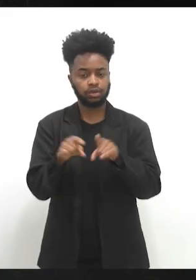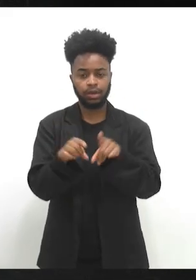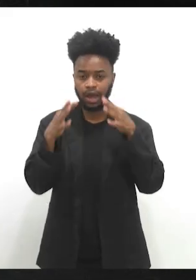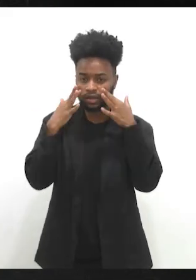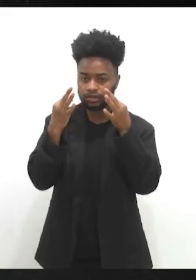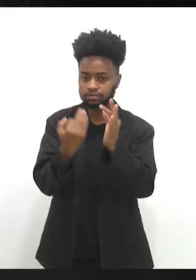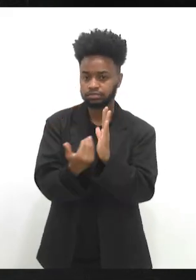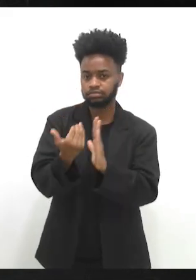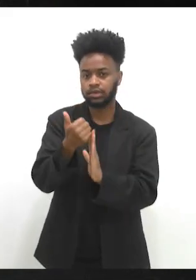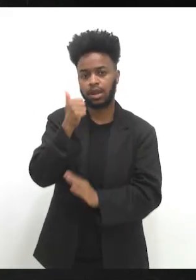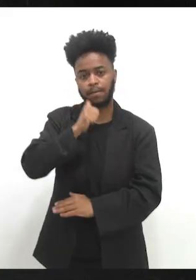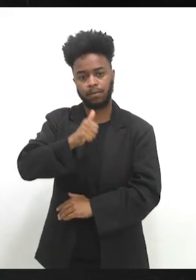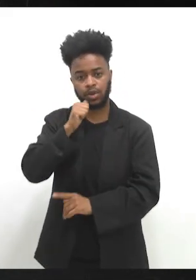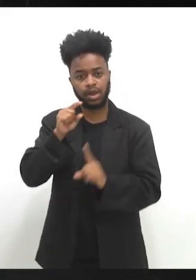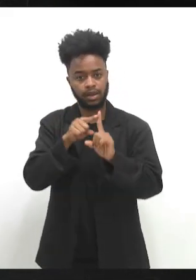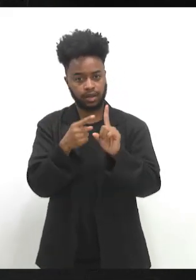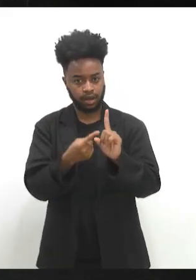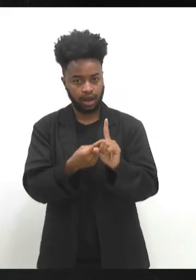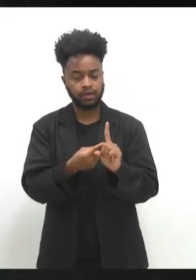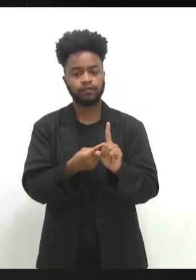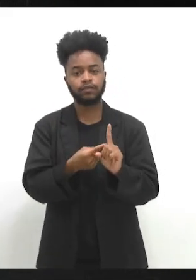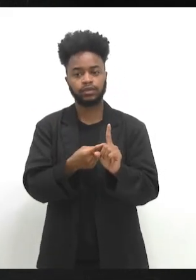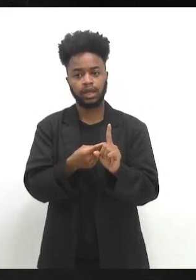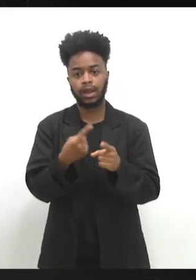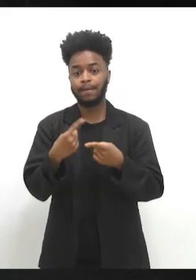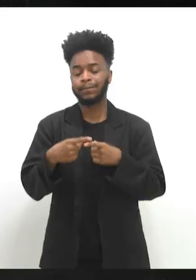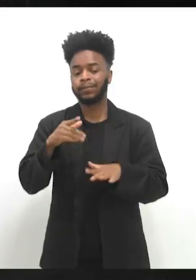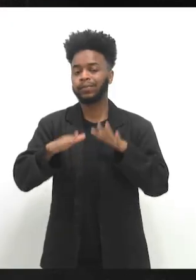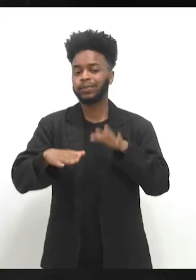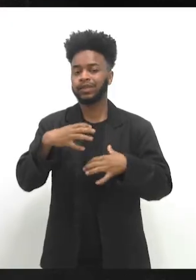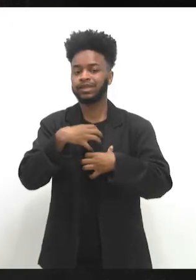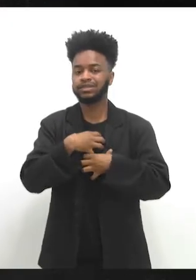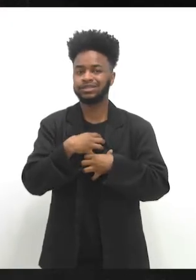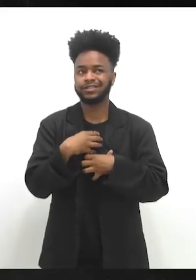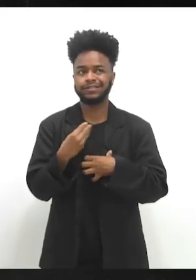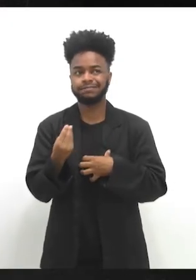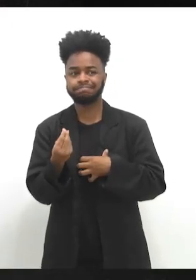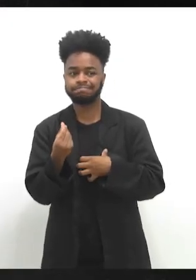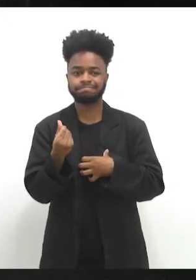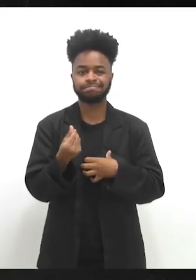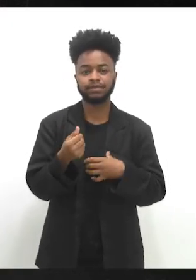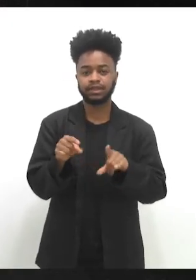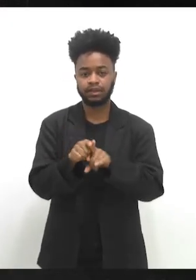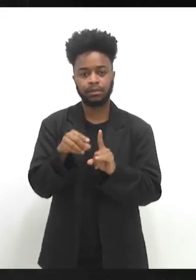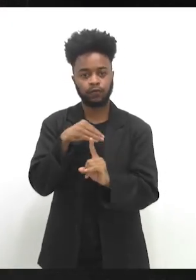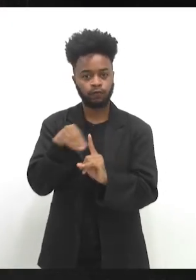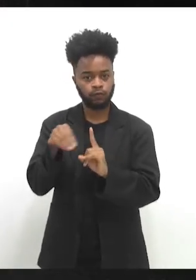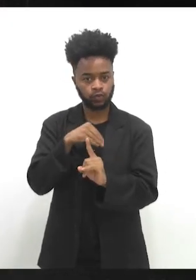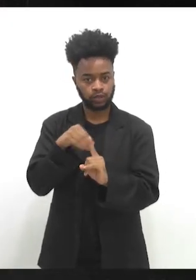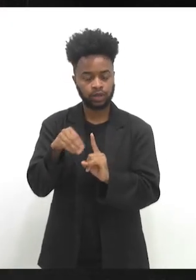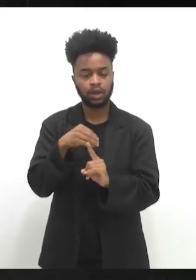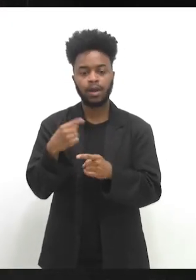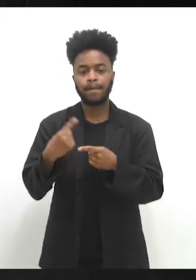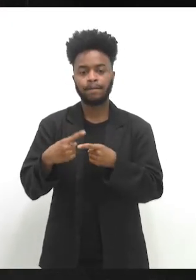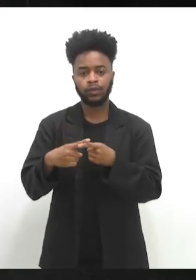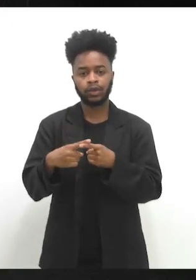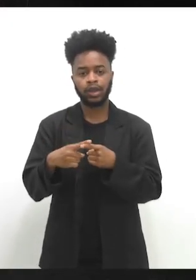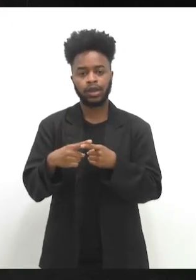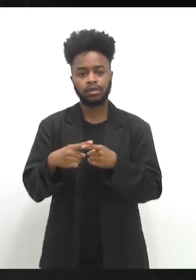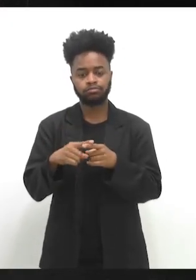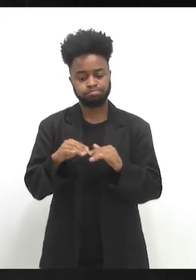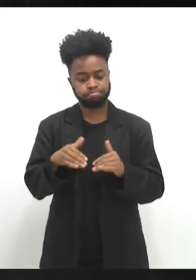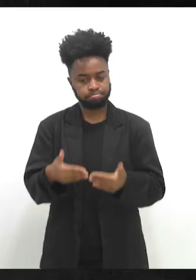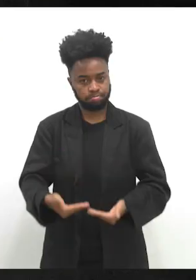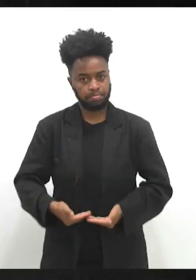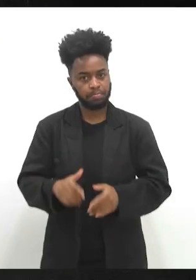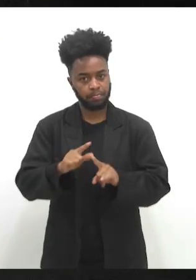um olhar mais voltado para a mulher grávida, né, que às vezes se sente ali naquela situação de também vulnerabilidade por estar gerando